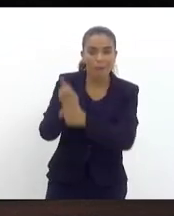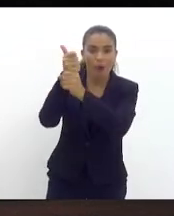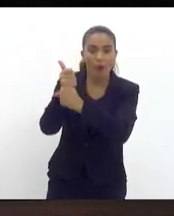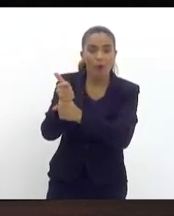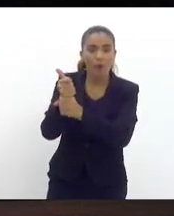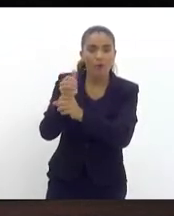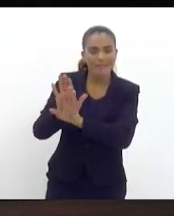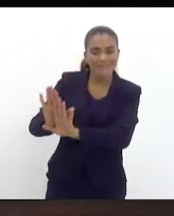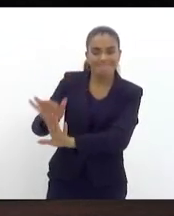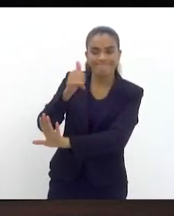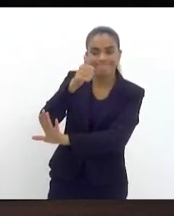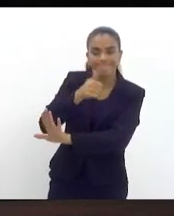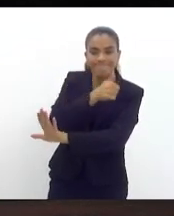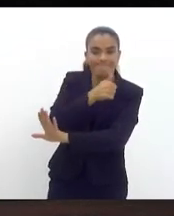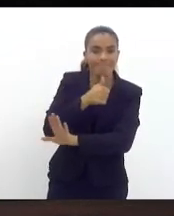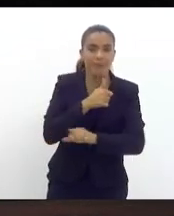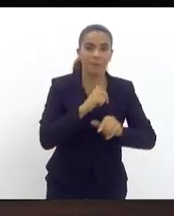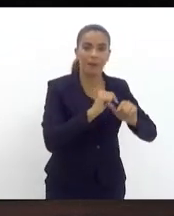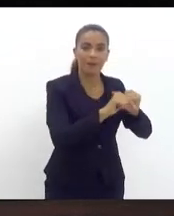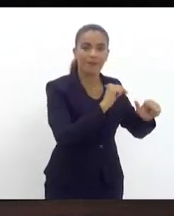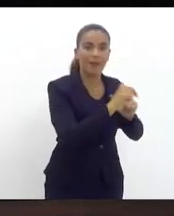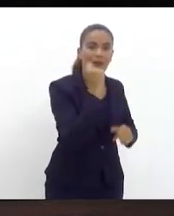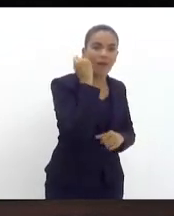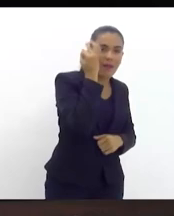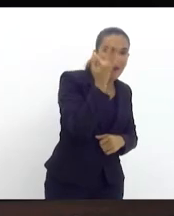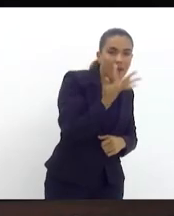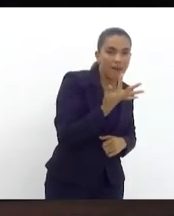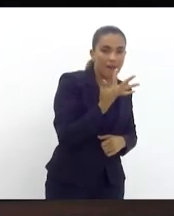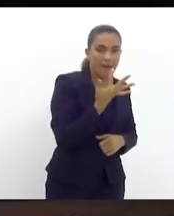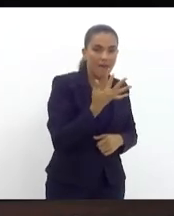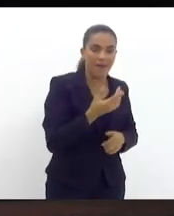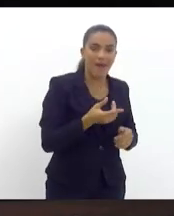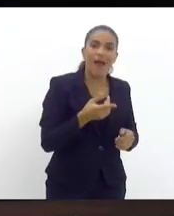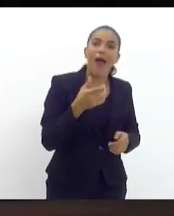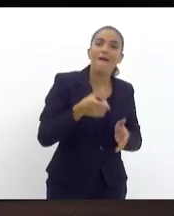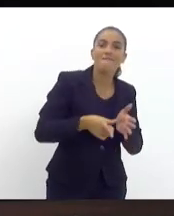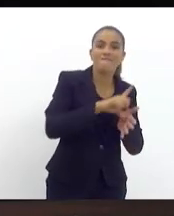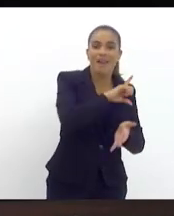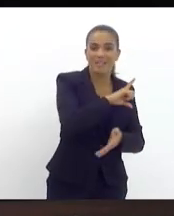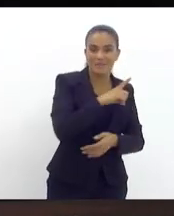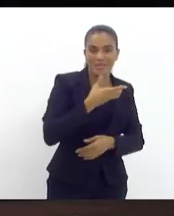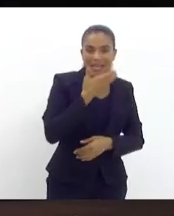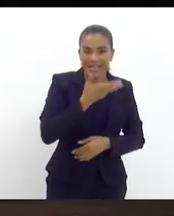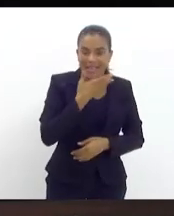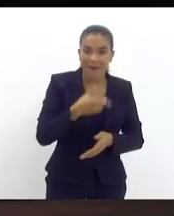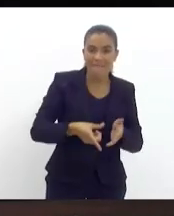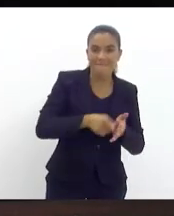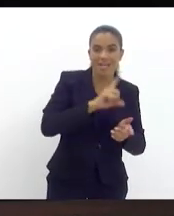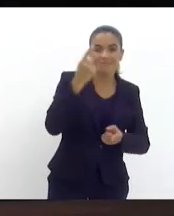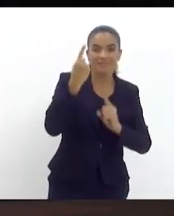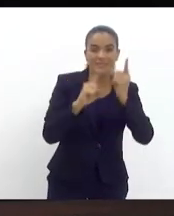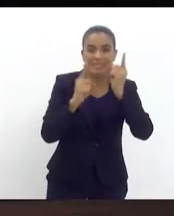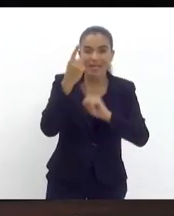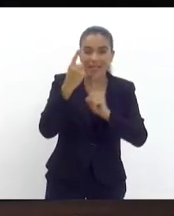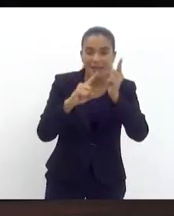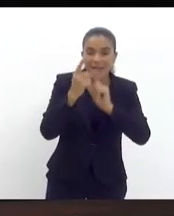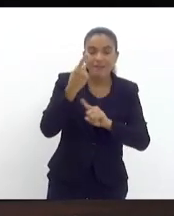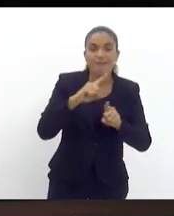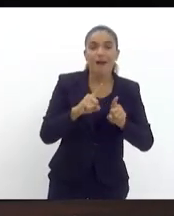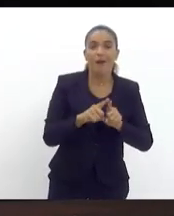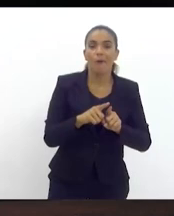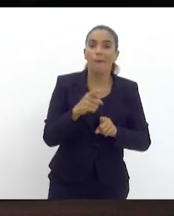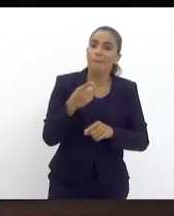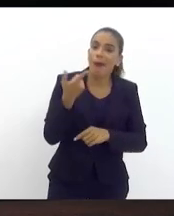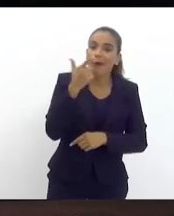ficar trabalhando de madrugada inveja para de Natal de carnaval e etc para levar